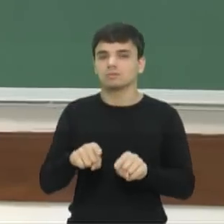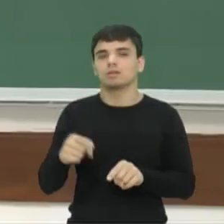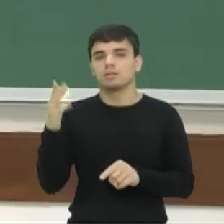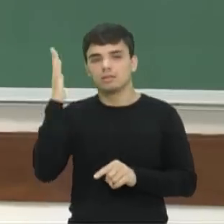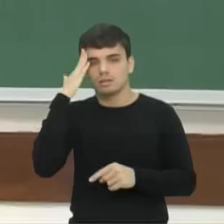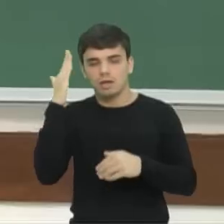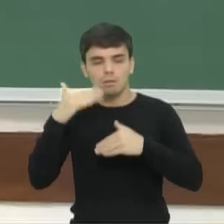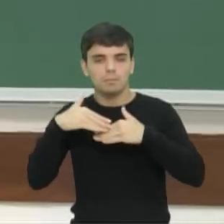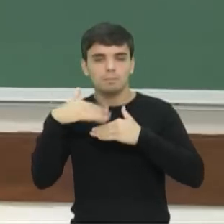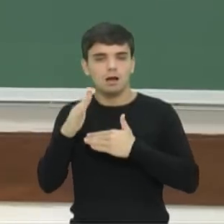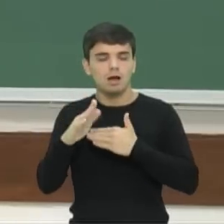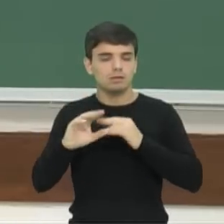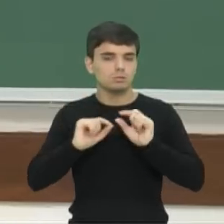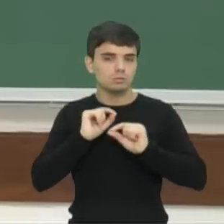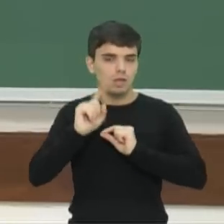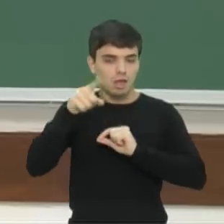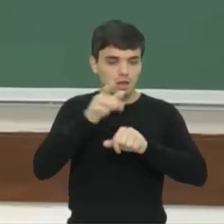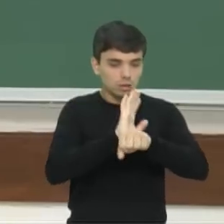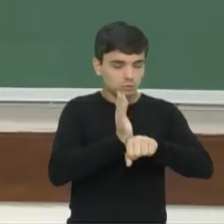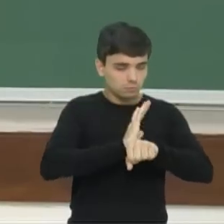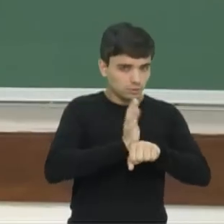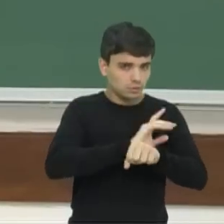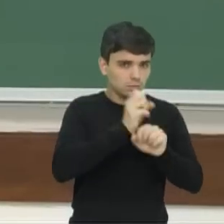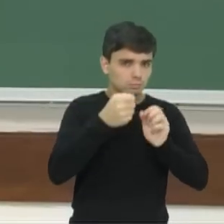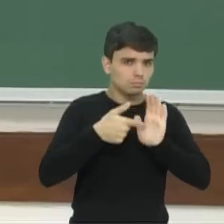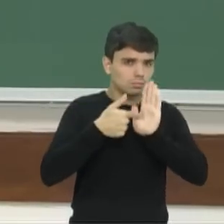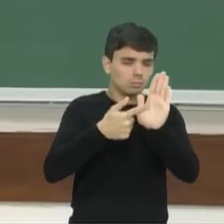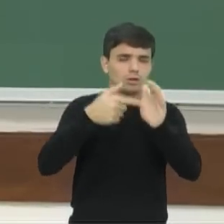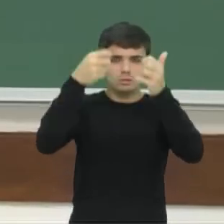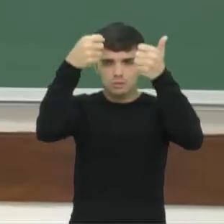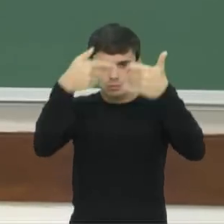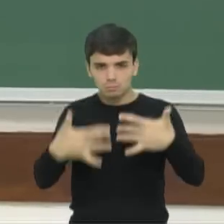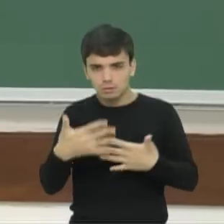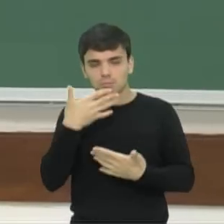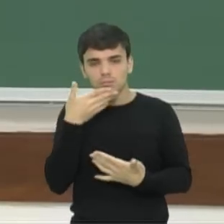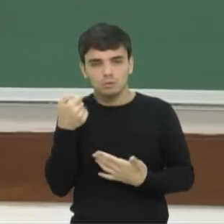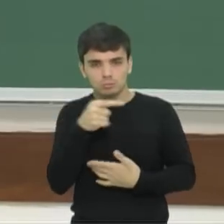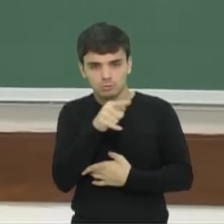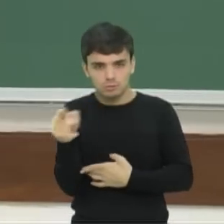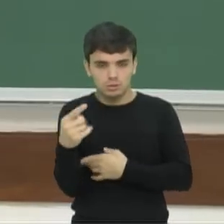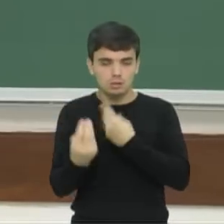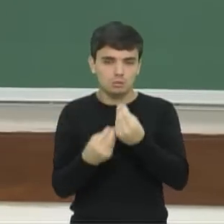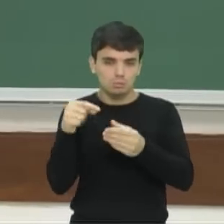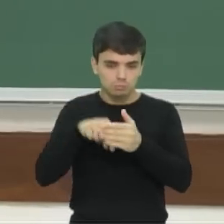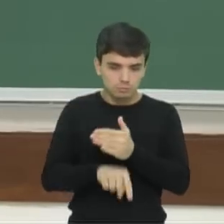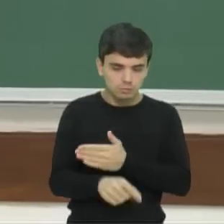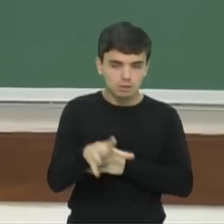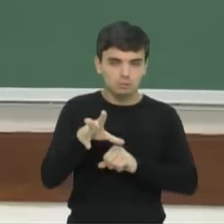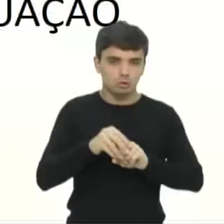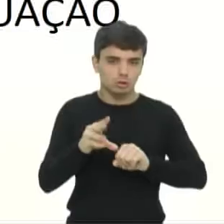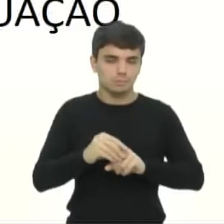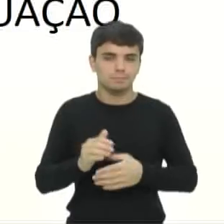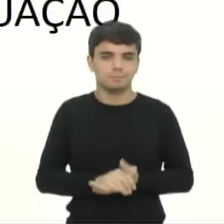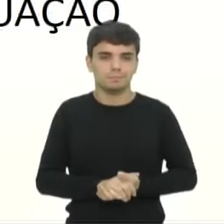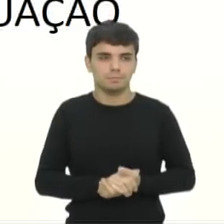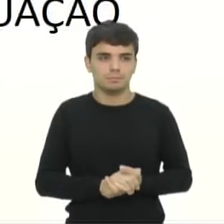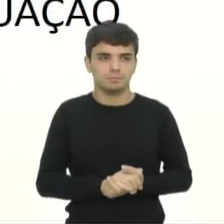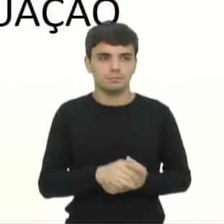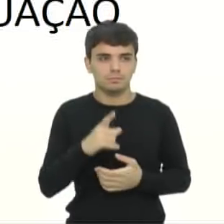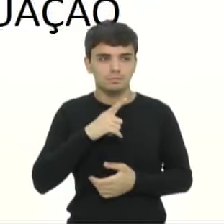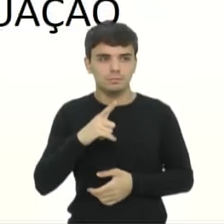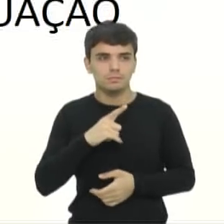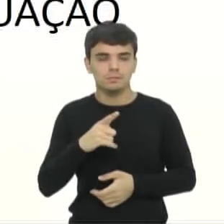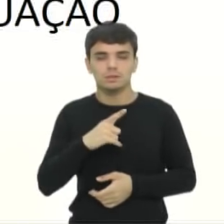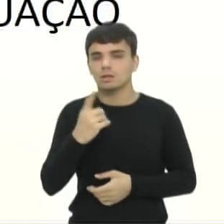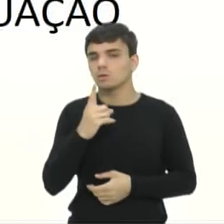né? E dentro desse quadro são os vídeos que vão estar retratando ainda mais, vão estar aprofundando ainda mais o conhecimento. Então, esporte olímpico ali, conheça as